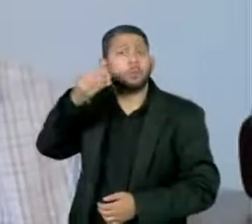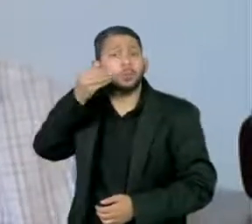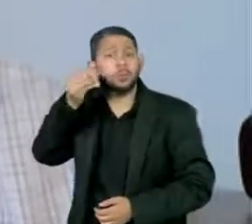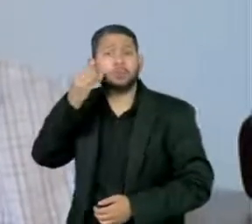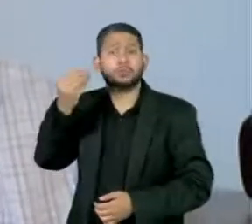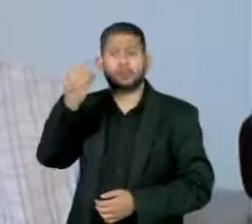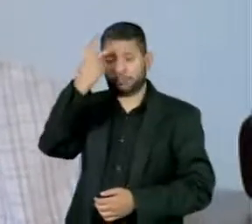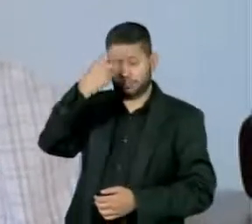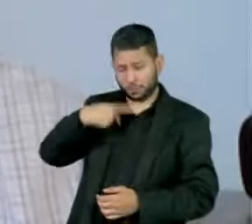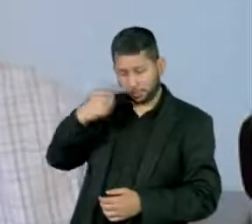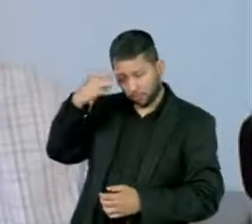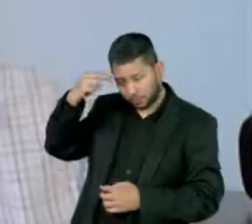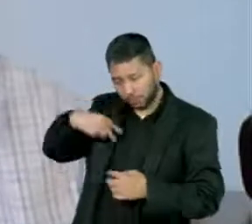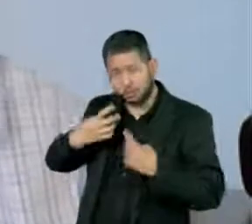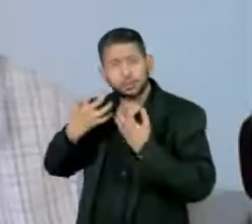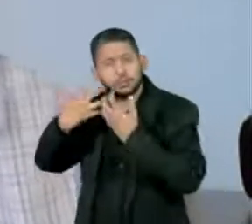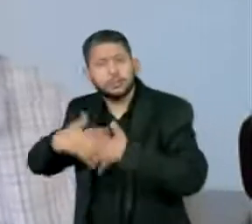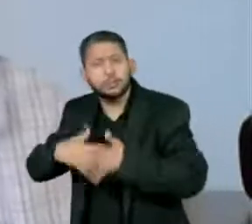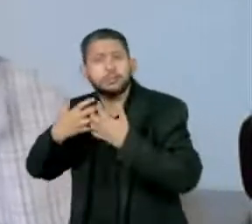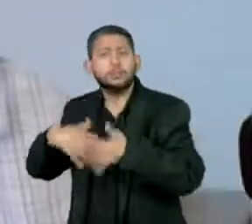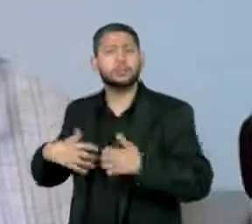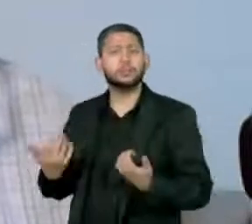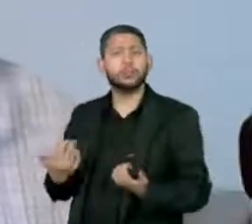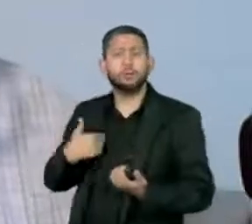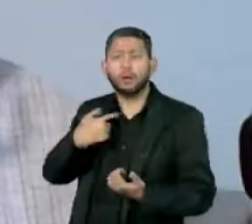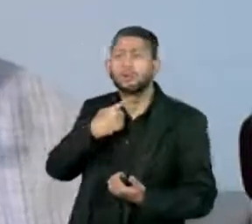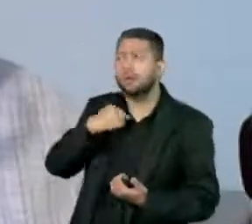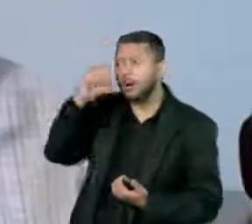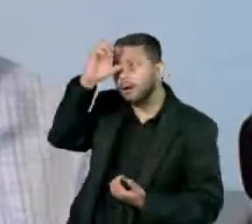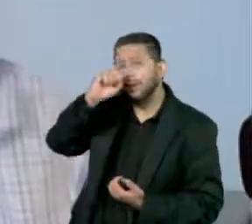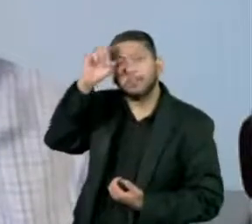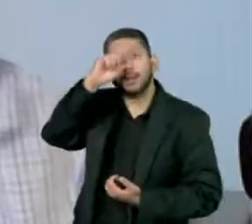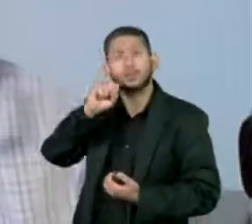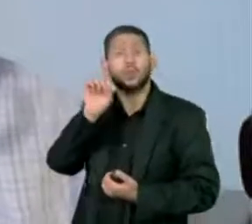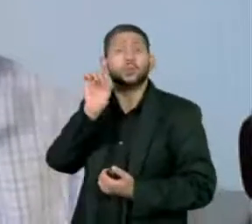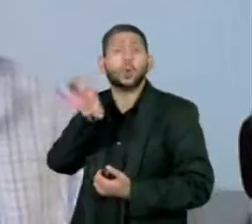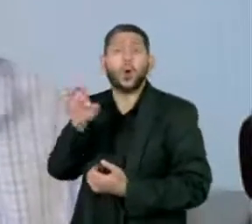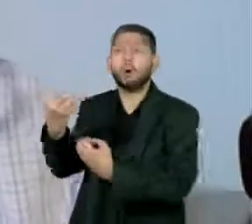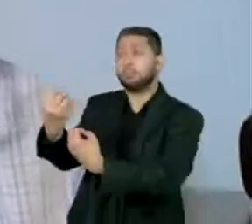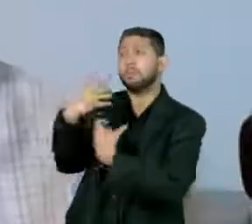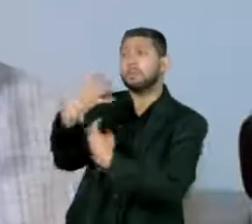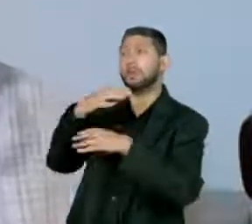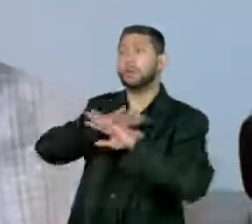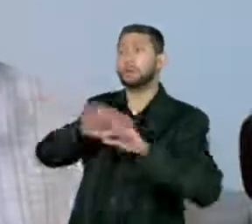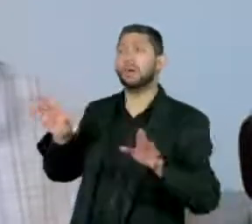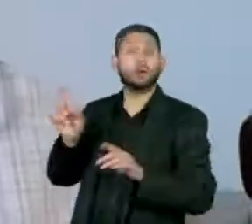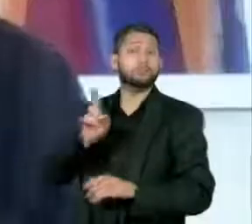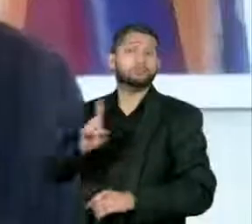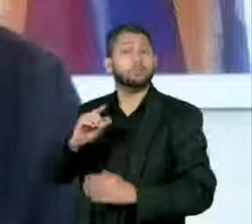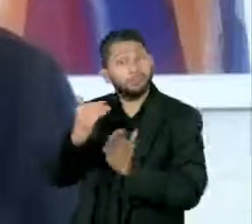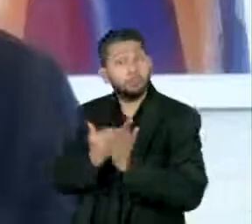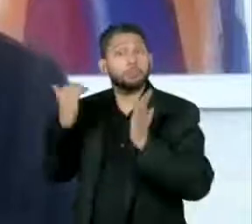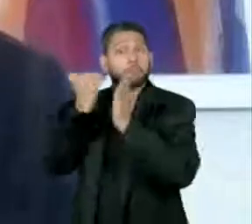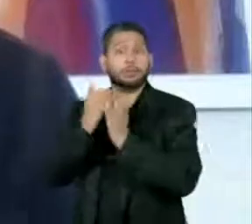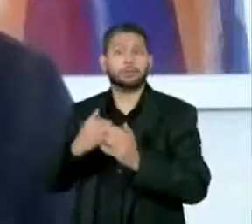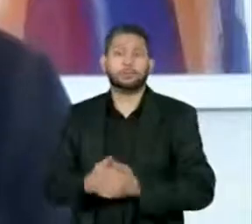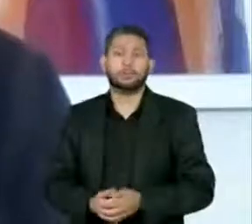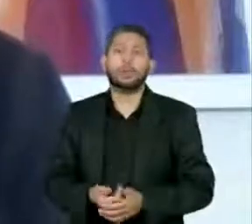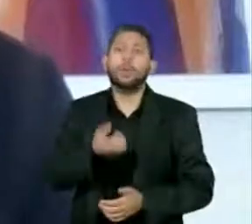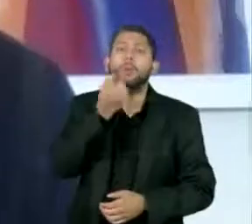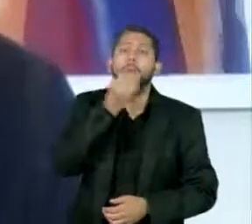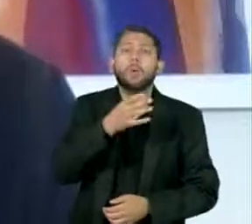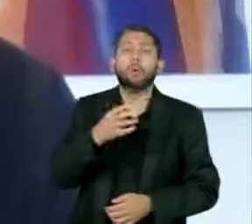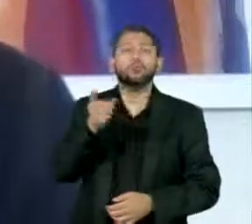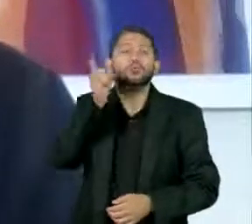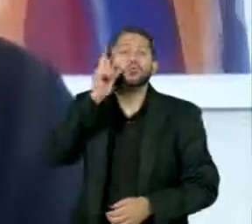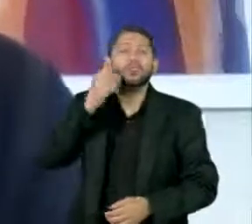oportunidades de aprendizado que vão além do conteúdo puramente acadêmico. Essa transformação da rotina,